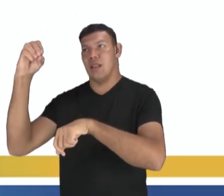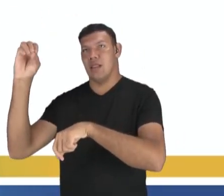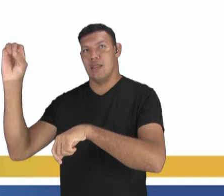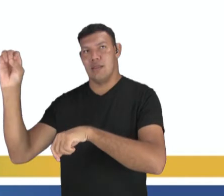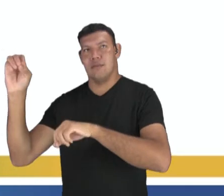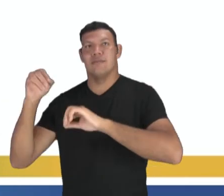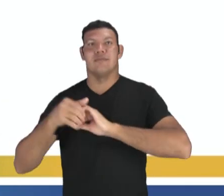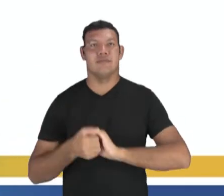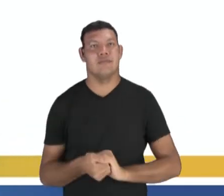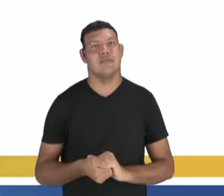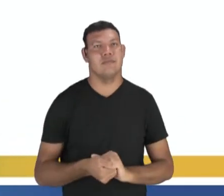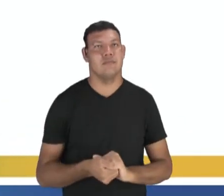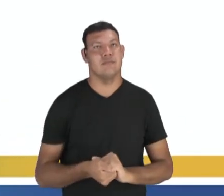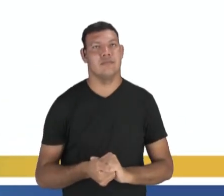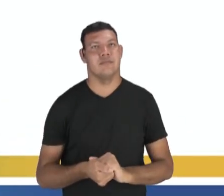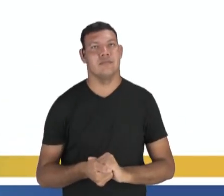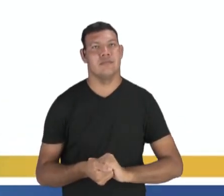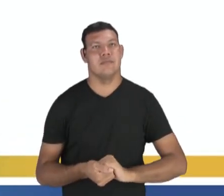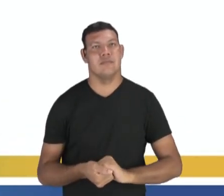nada